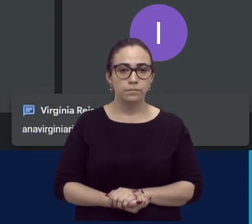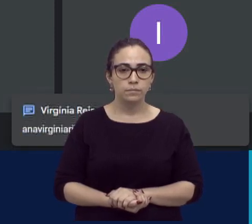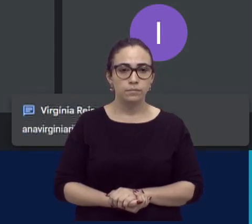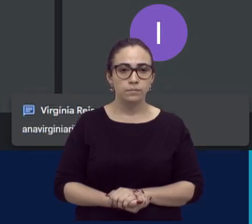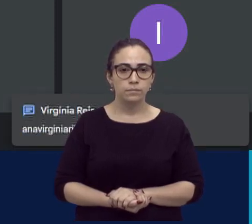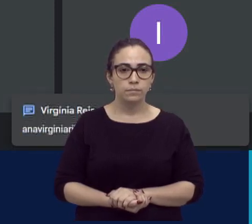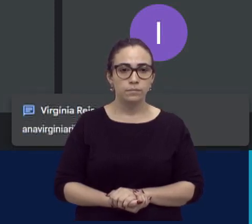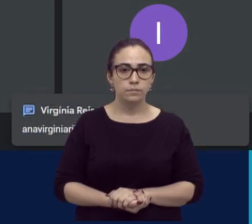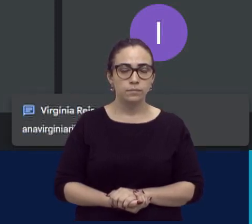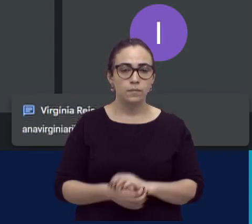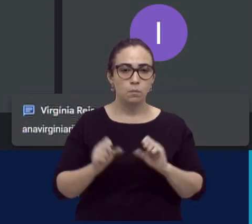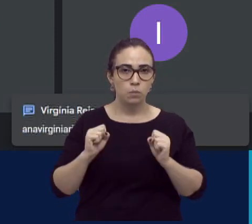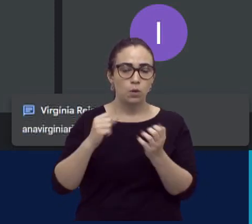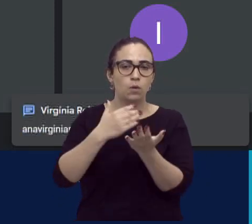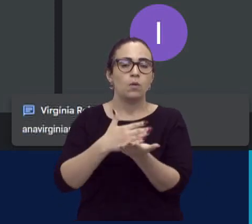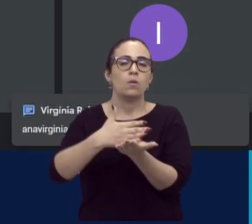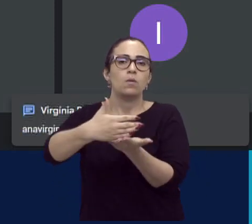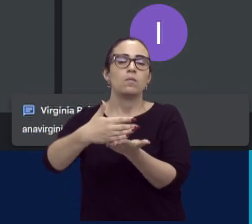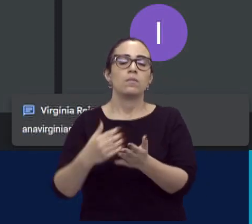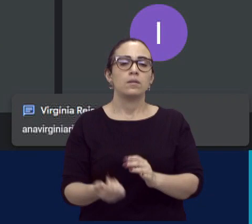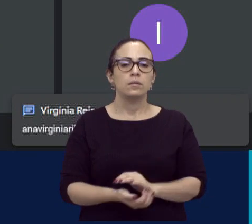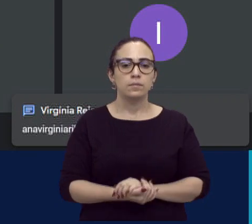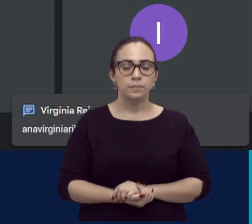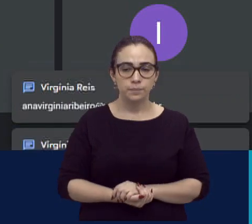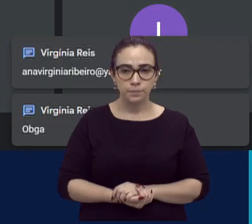Podemos começar.